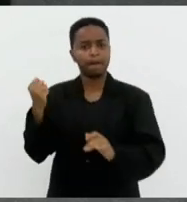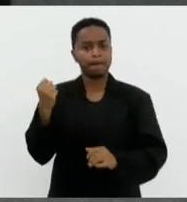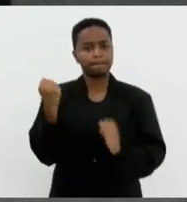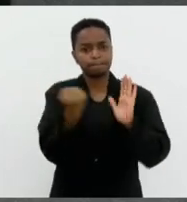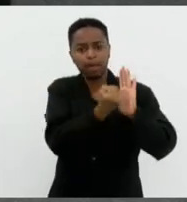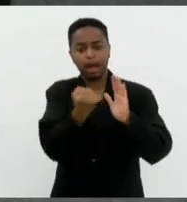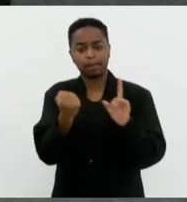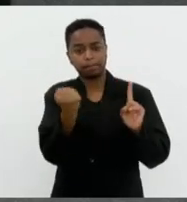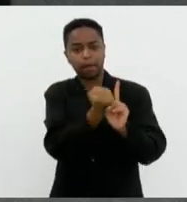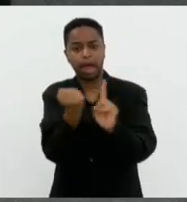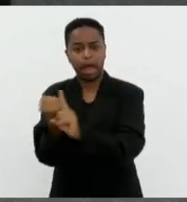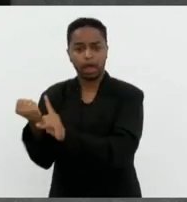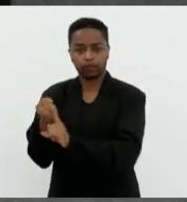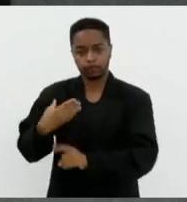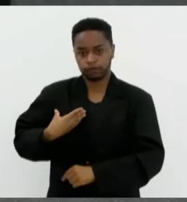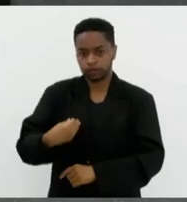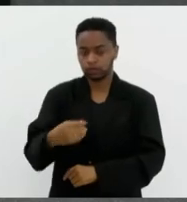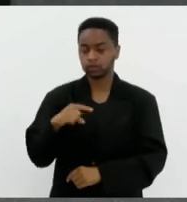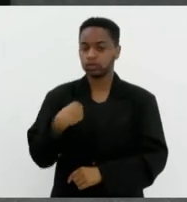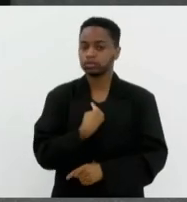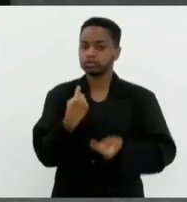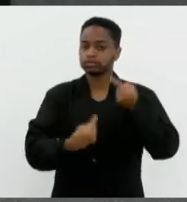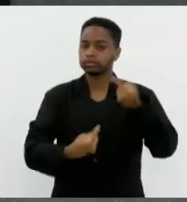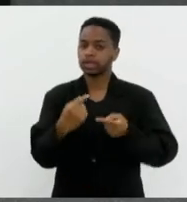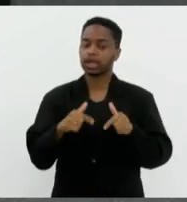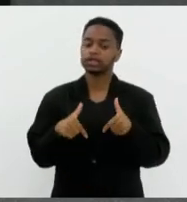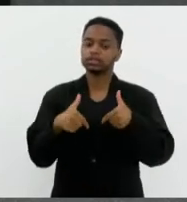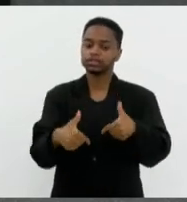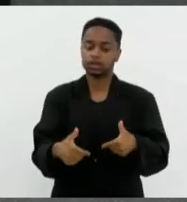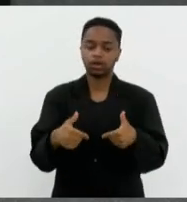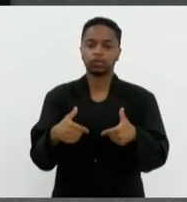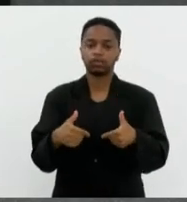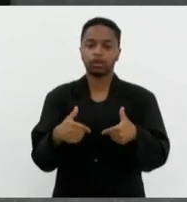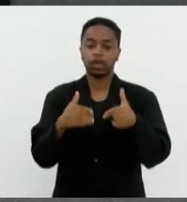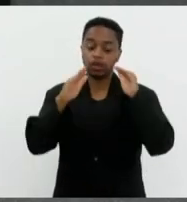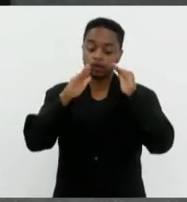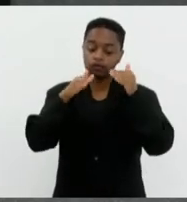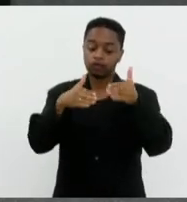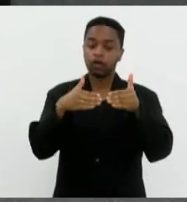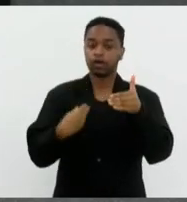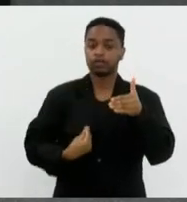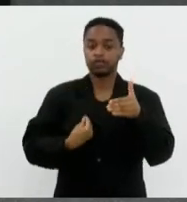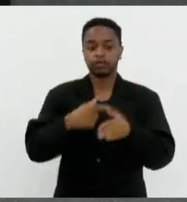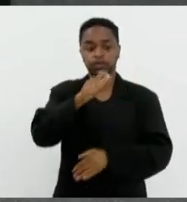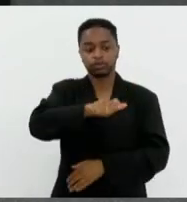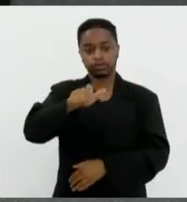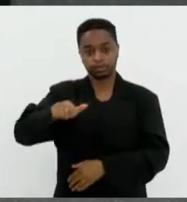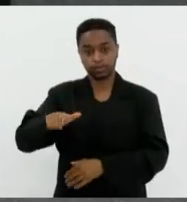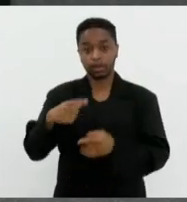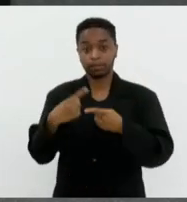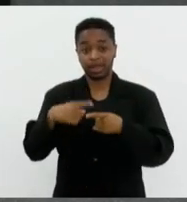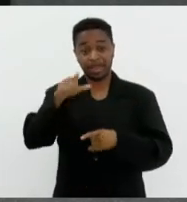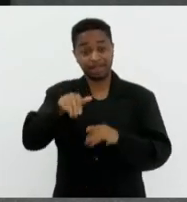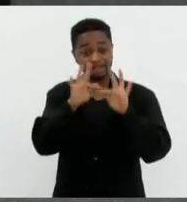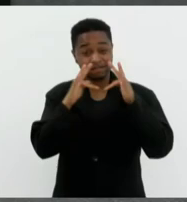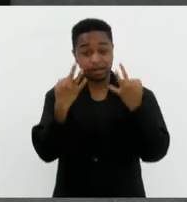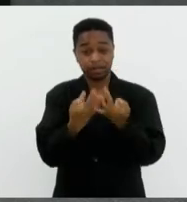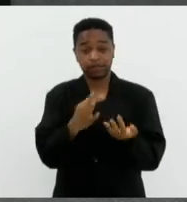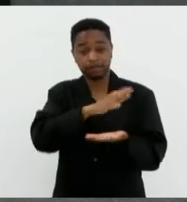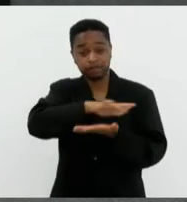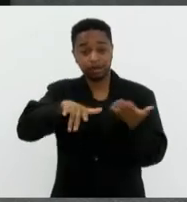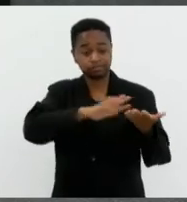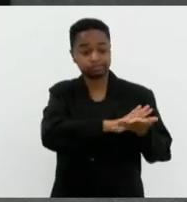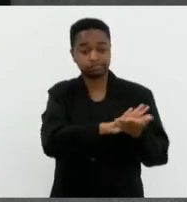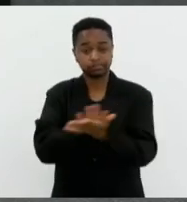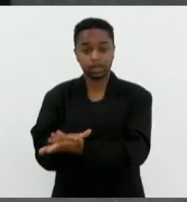filhos, discutindo ações que levem em consideração a vida dessas pessoas. São famílias destroçadas